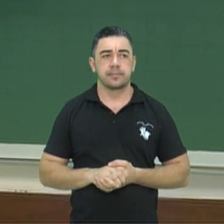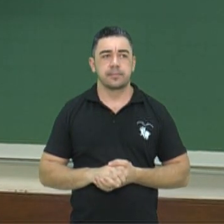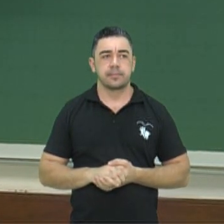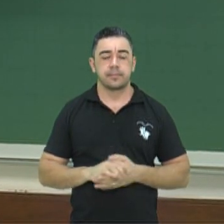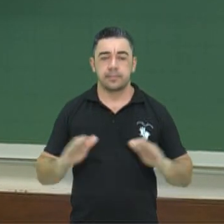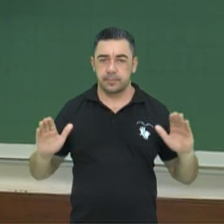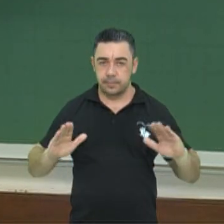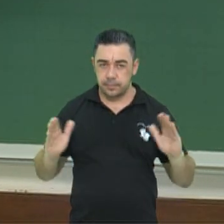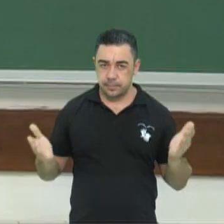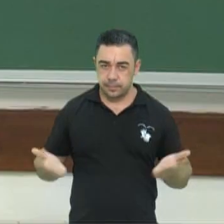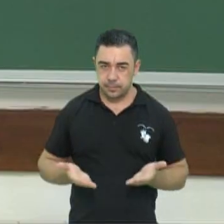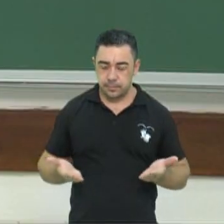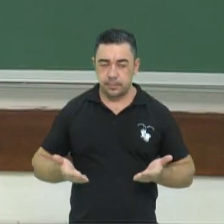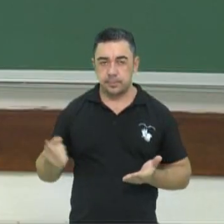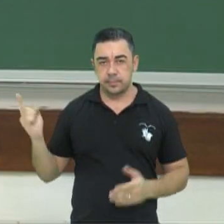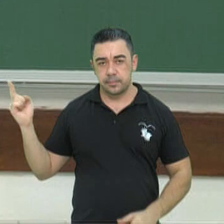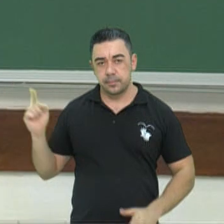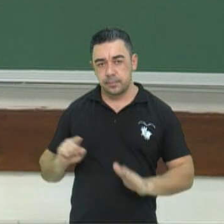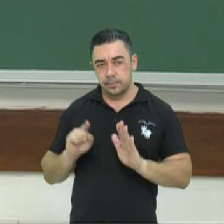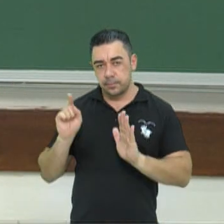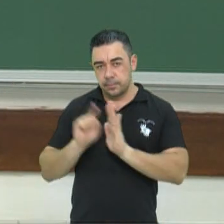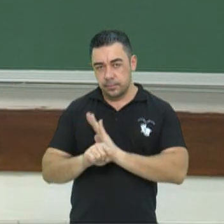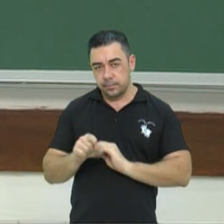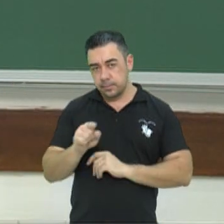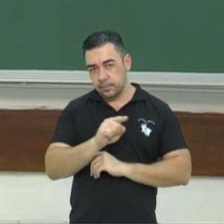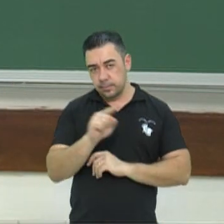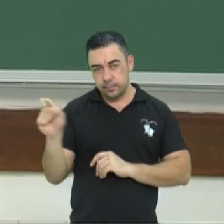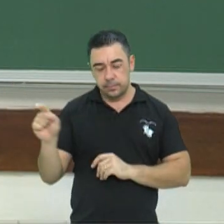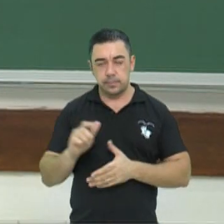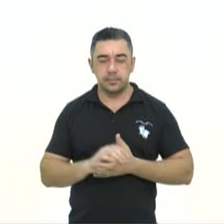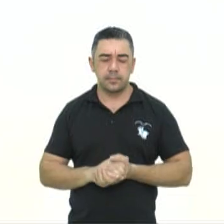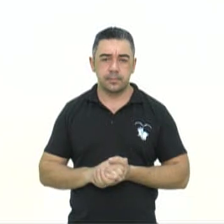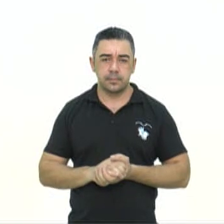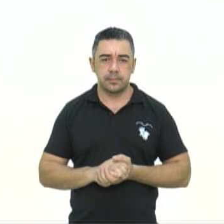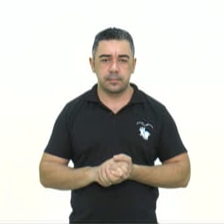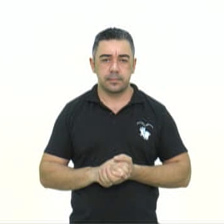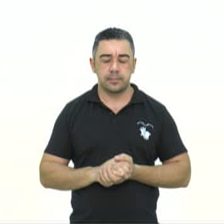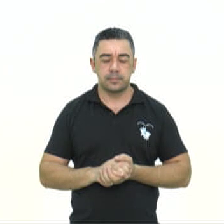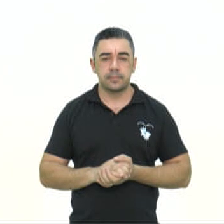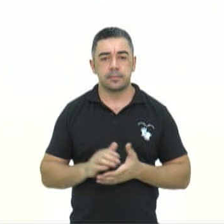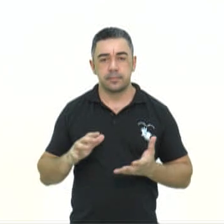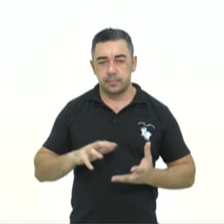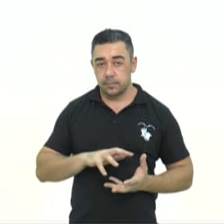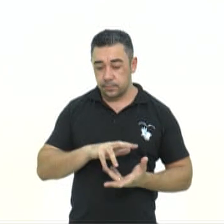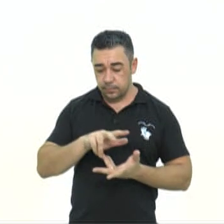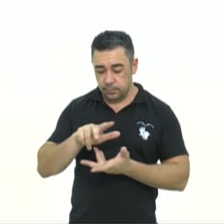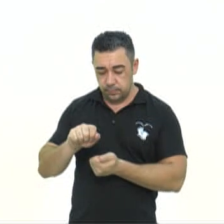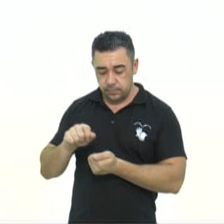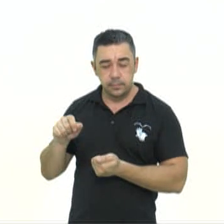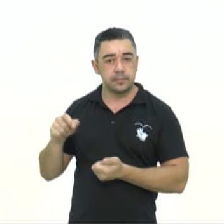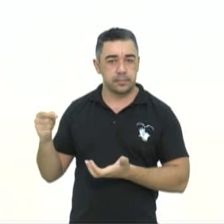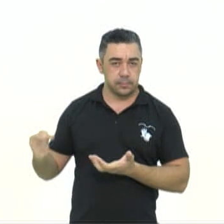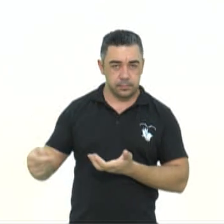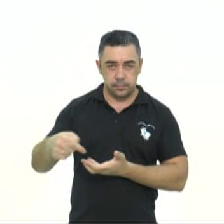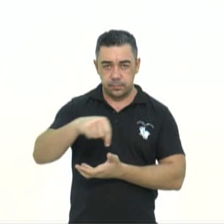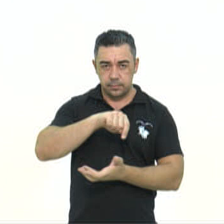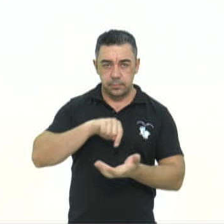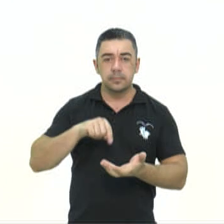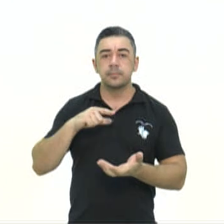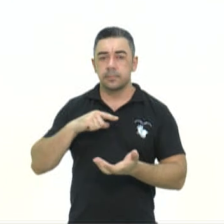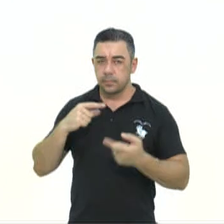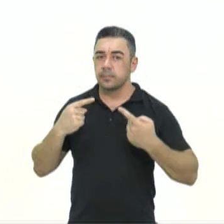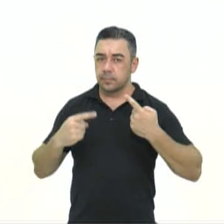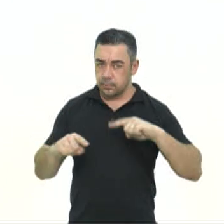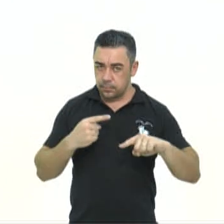E agora, deixar aqui uma pergunta para vocês, né? Praticamente no mundo todo há músicos de rua. O